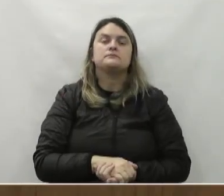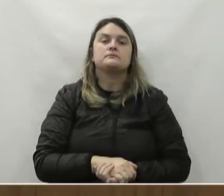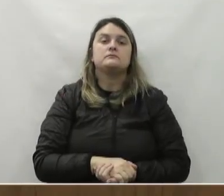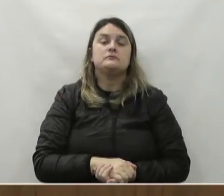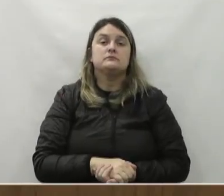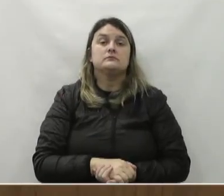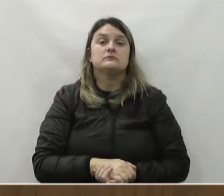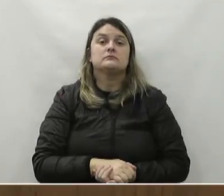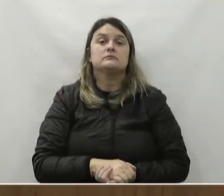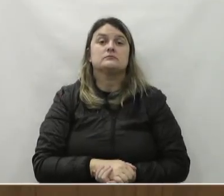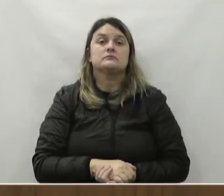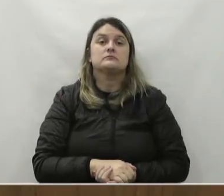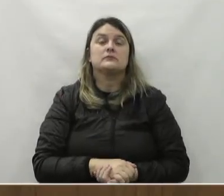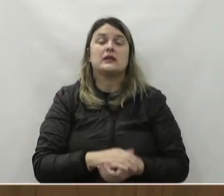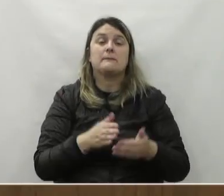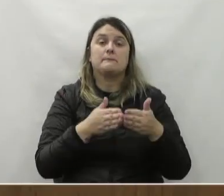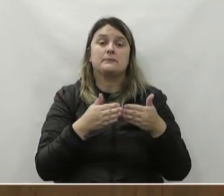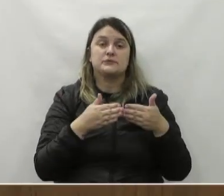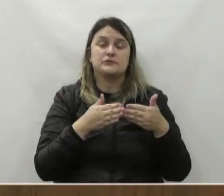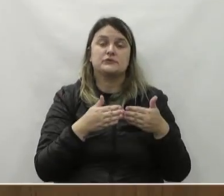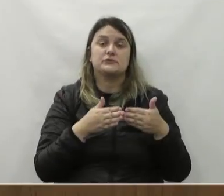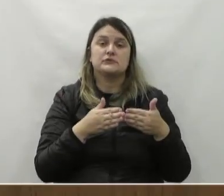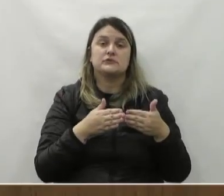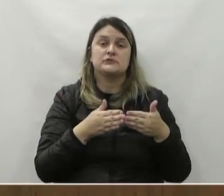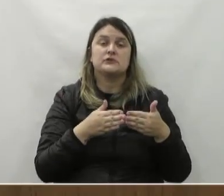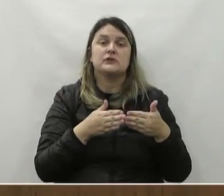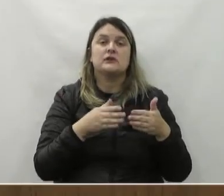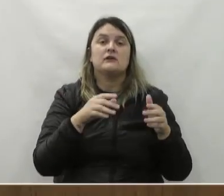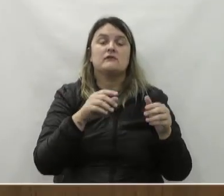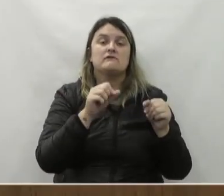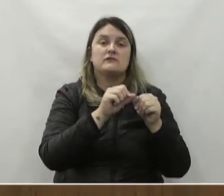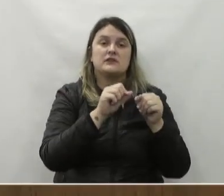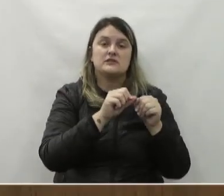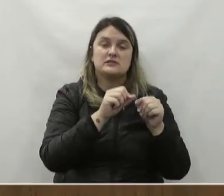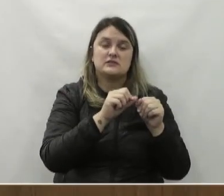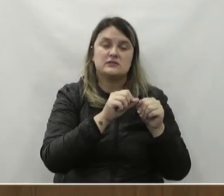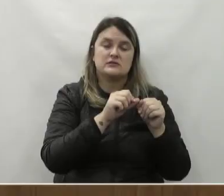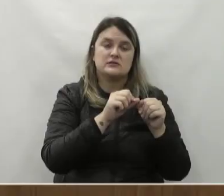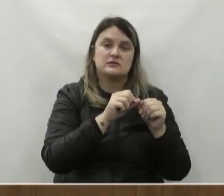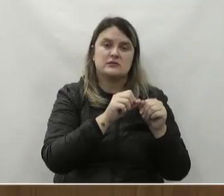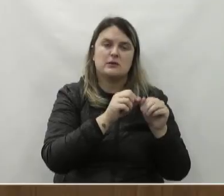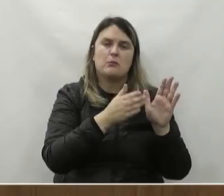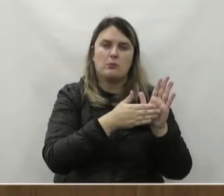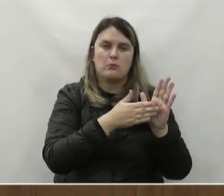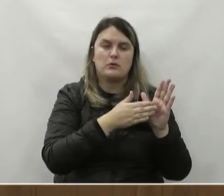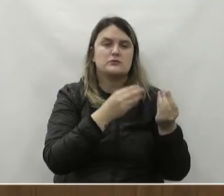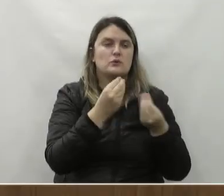física dos munícipes, solicita-se a adoção urgente das providências cabíveis.